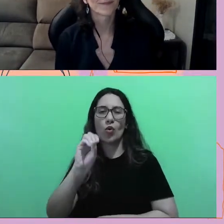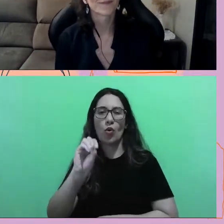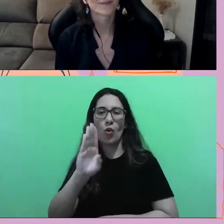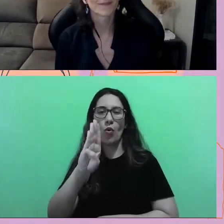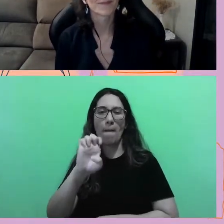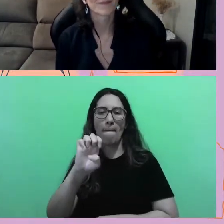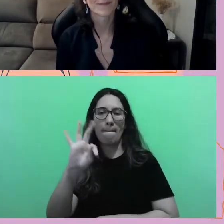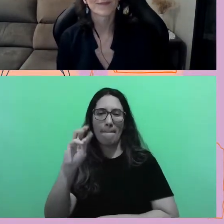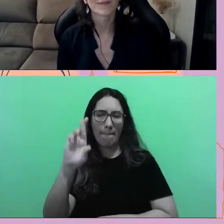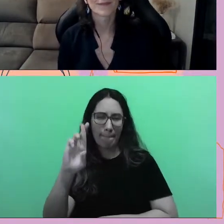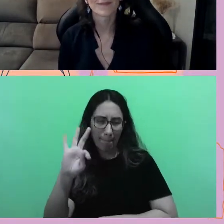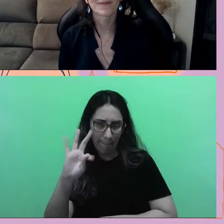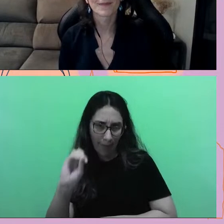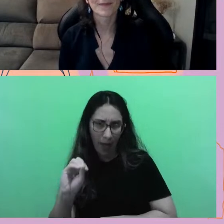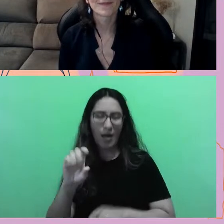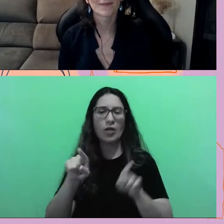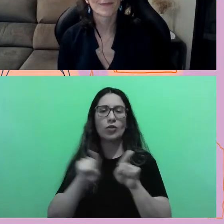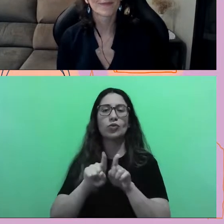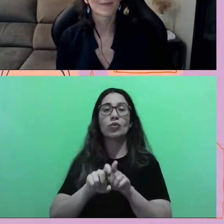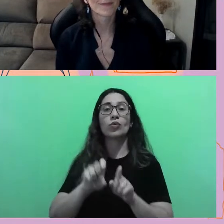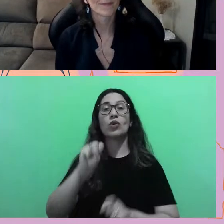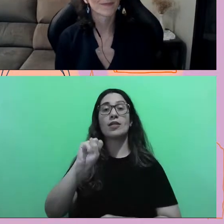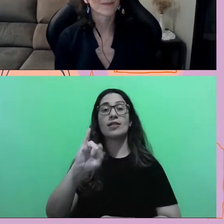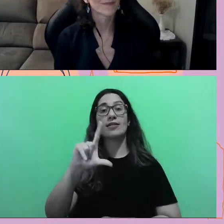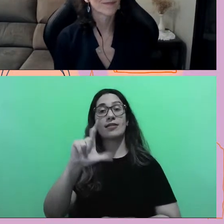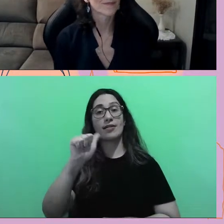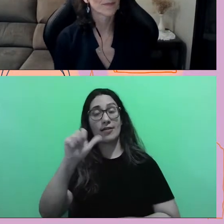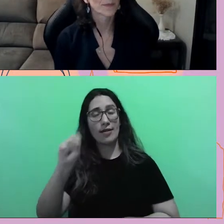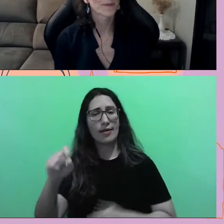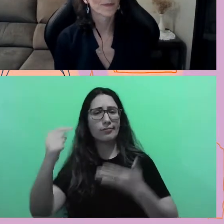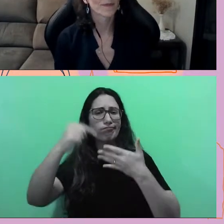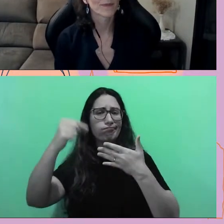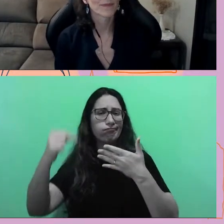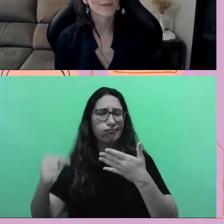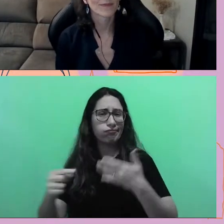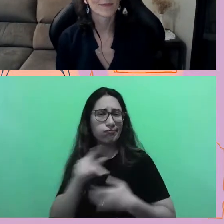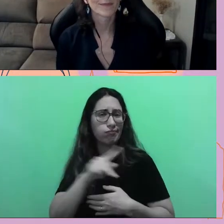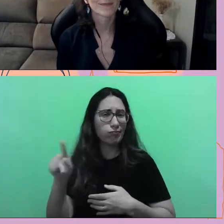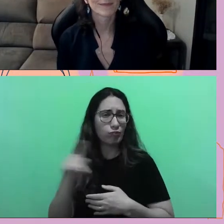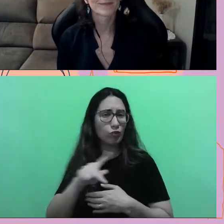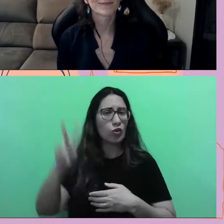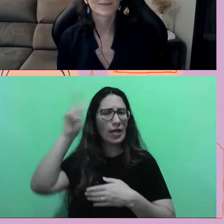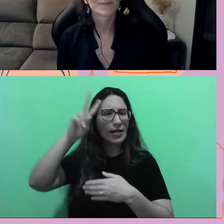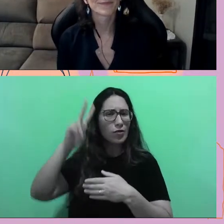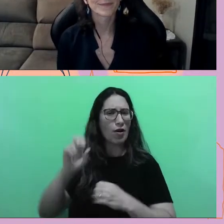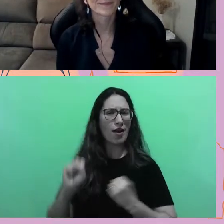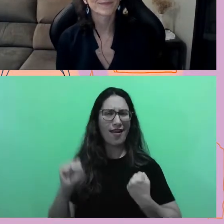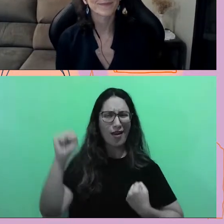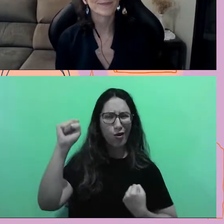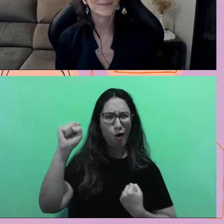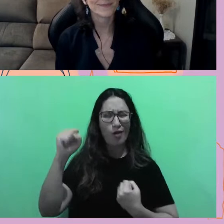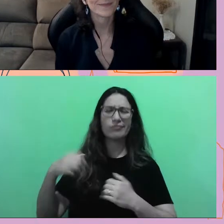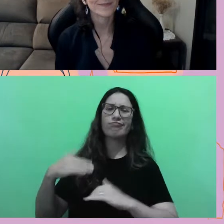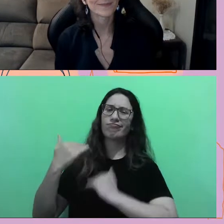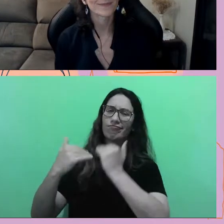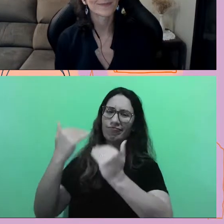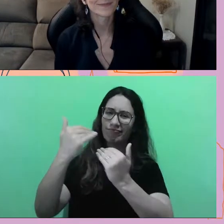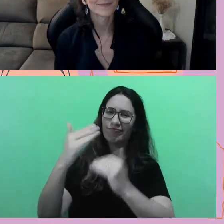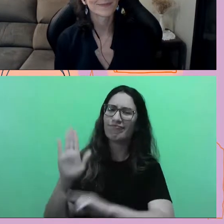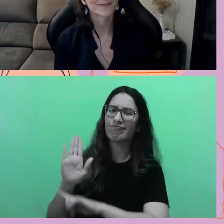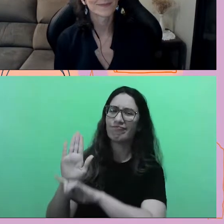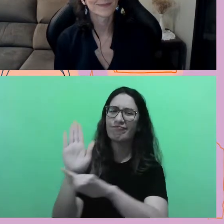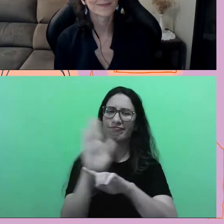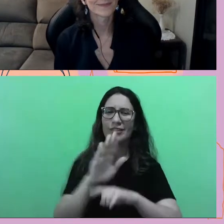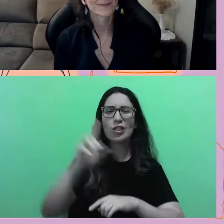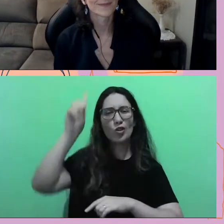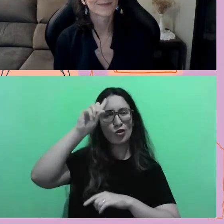professor Silas. Né. Então, assim, tipo, a gente vai trazendo esses heróis, né, que estão aí no dia a dia